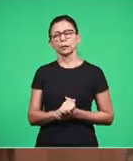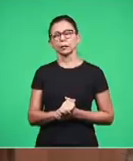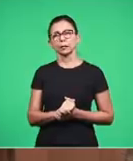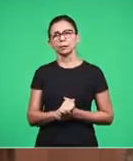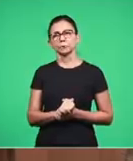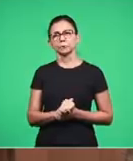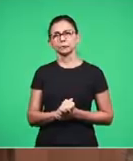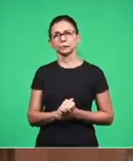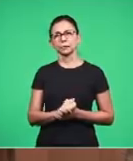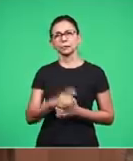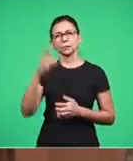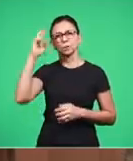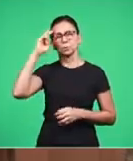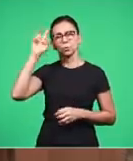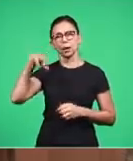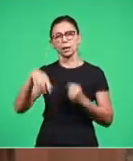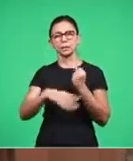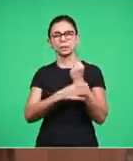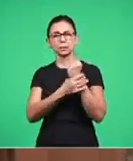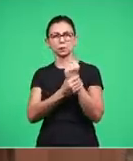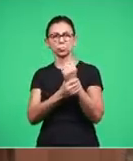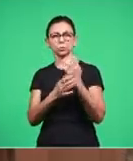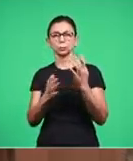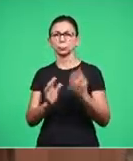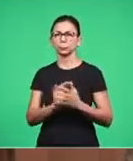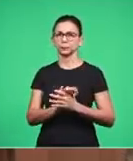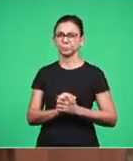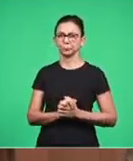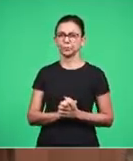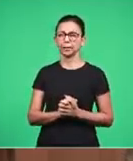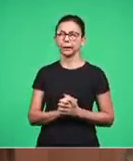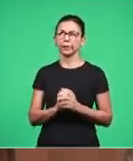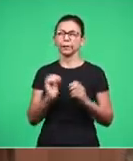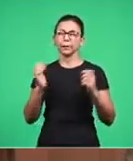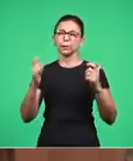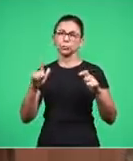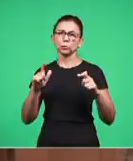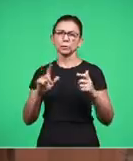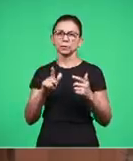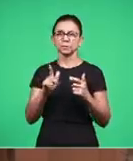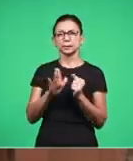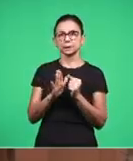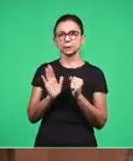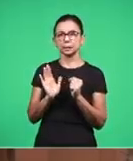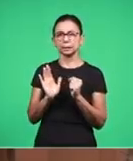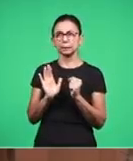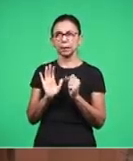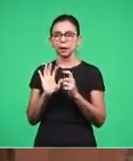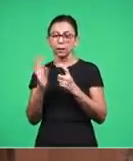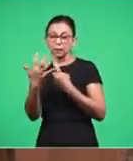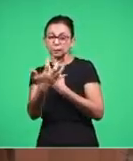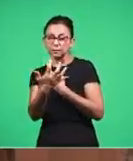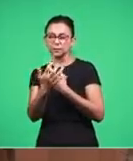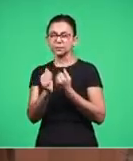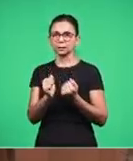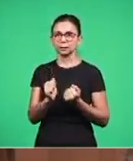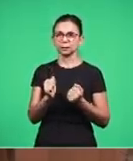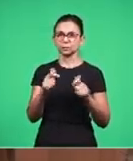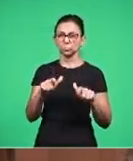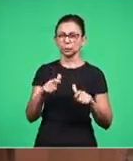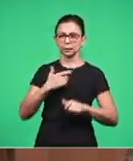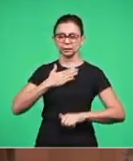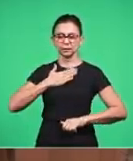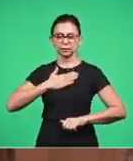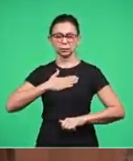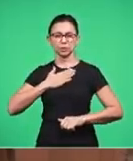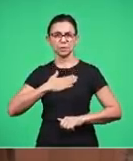abrigo é um lugar de amparo, é um lugar de proteção, é um lugar de descanso. Irmão, quando